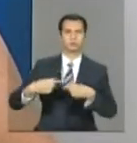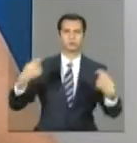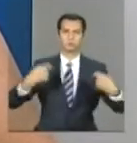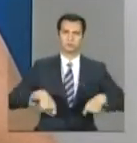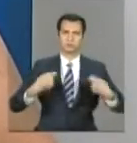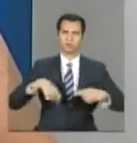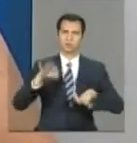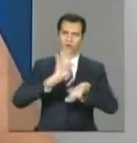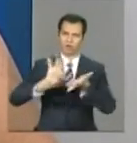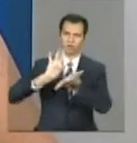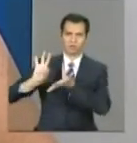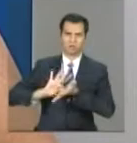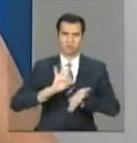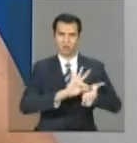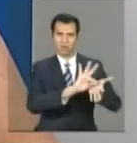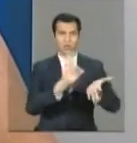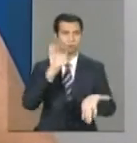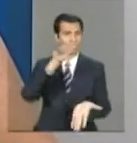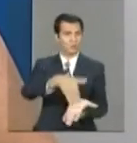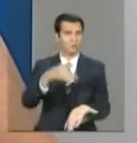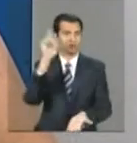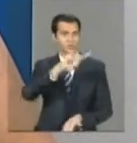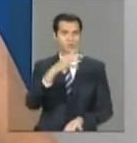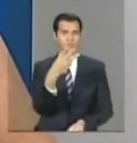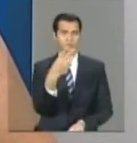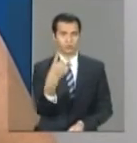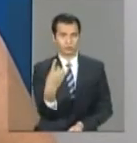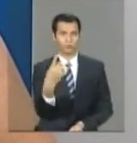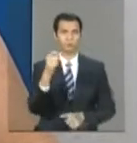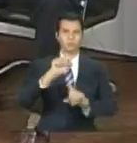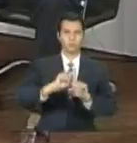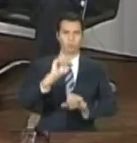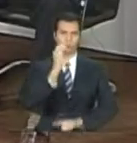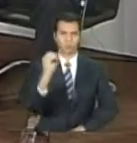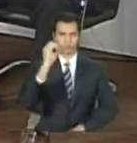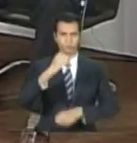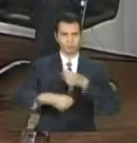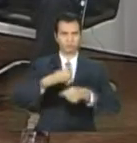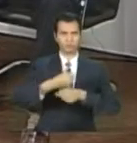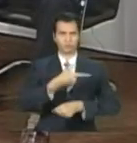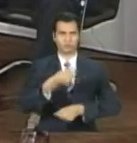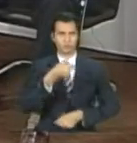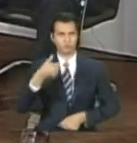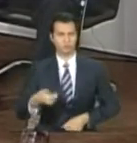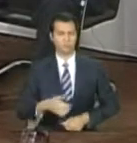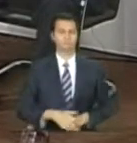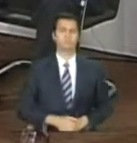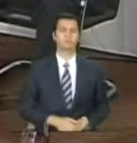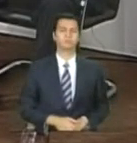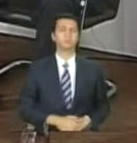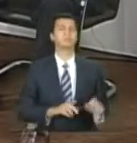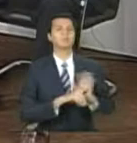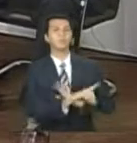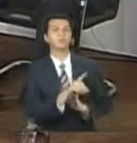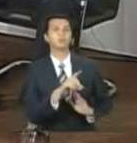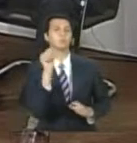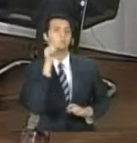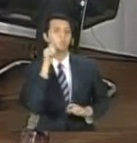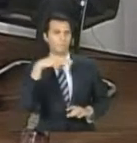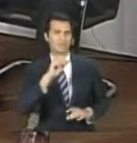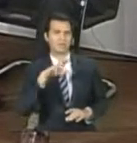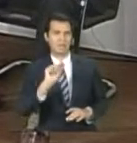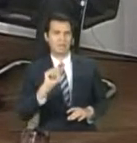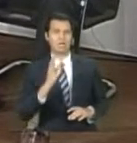até o dia 31 de outubro deste ano. Uma segunda pergunta da mesma Maria Claudete, de Cuiabá, no Mato